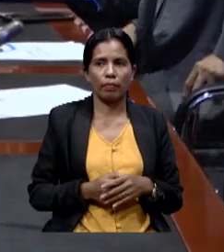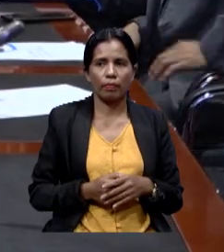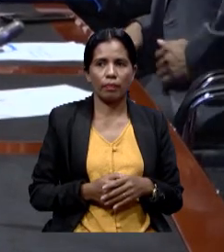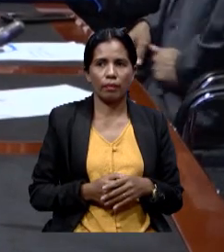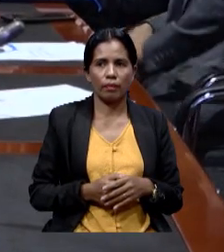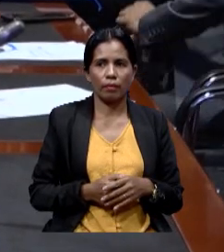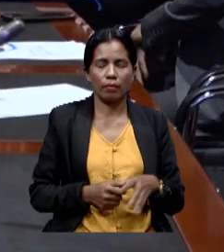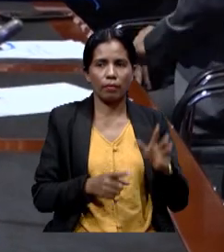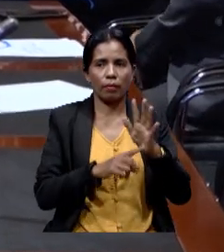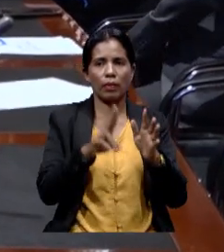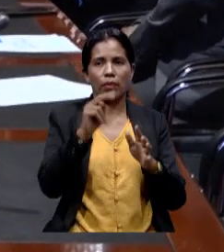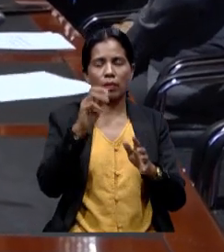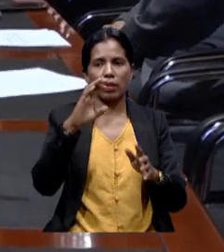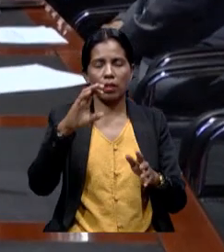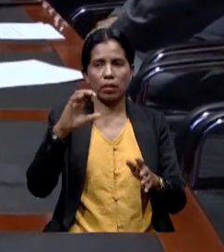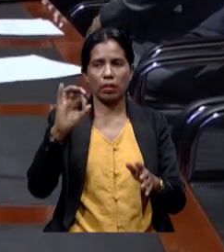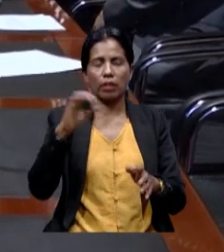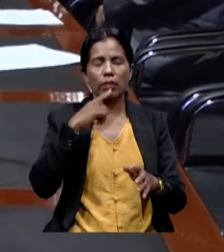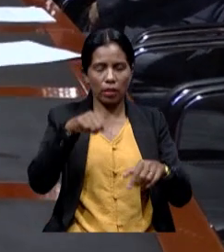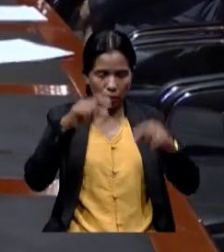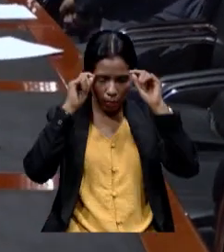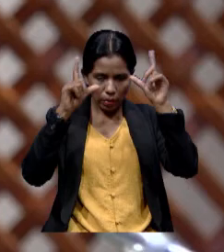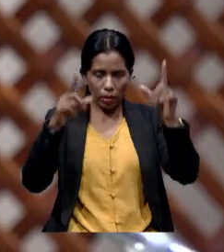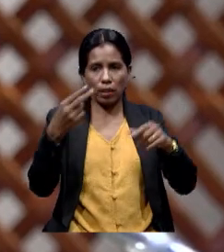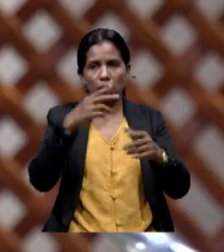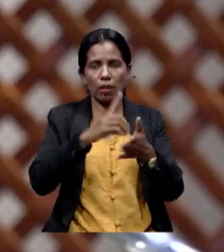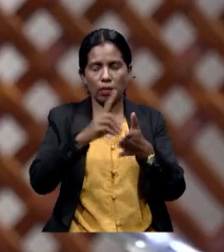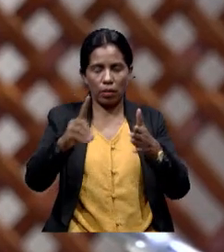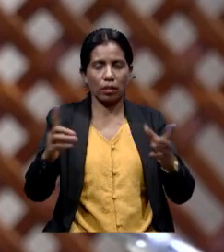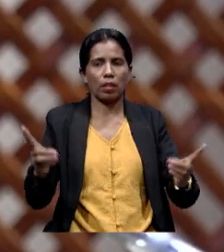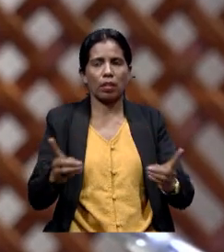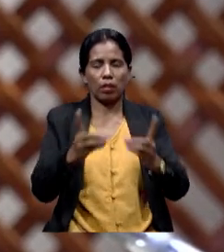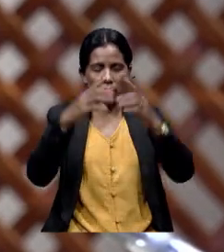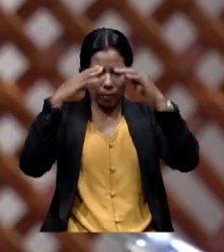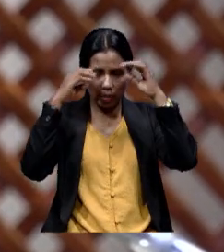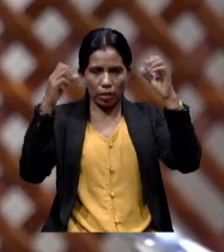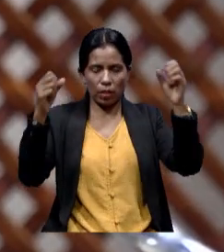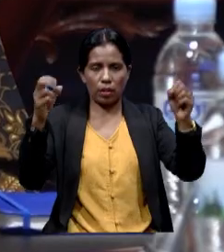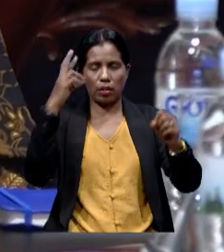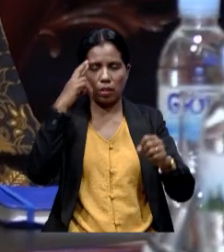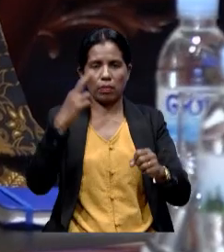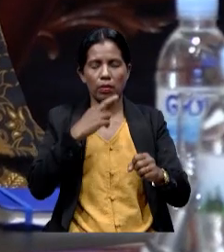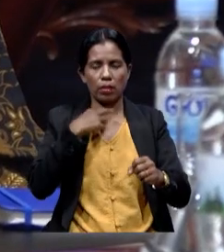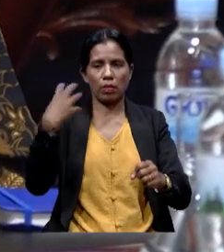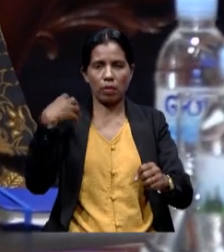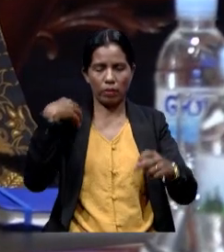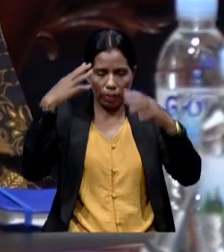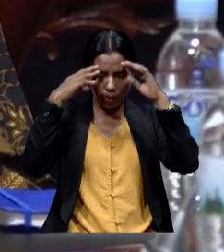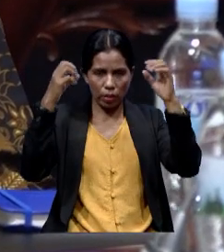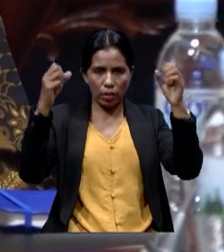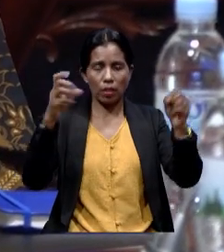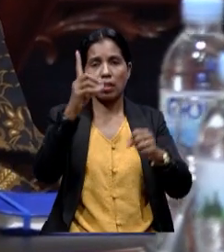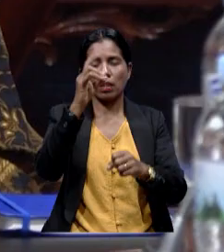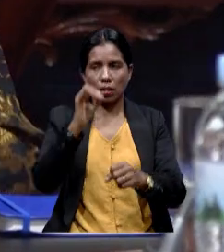Delegação UNICEF e Timor-Leste, quinta semana, né? Hala audiência com o presidente da República, José Ramos Horta, e a Palácio Presidencial